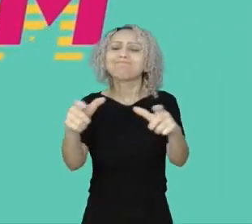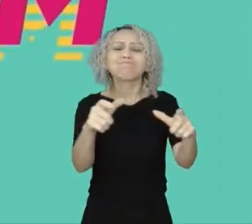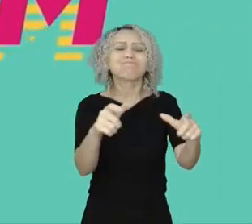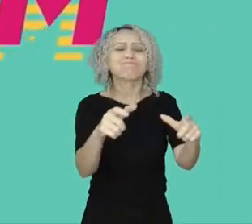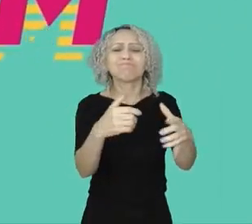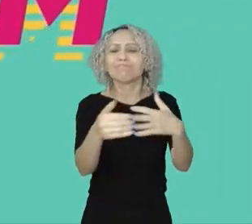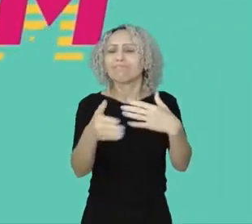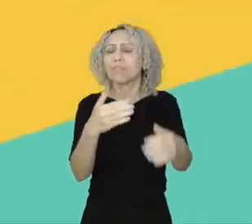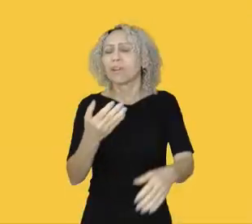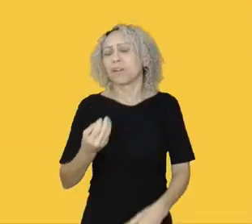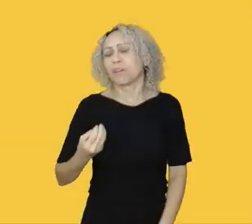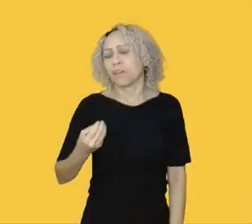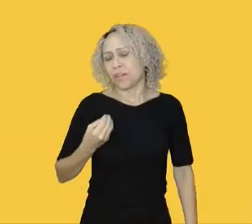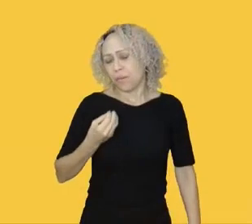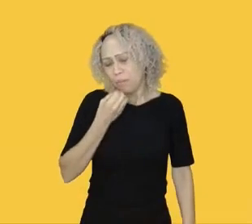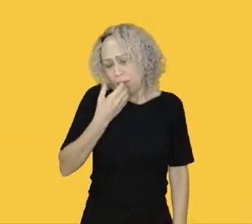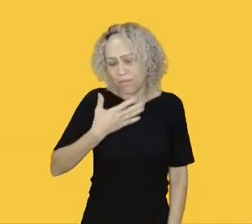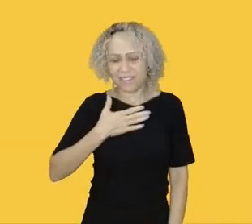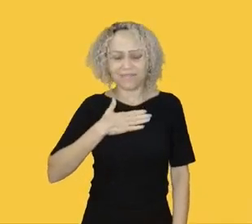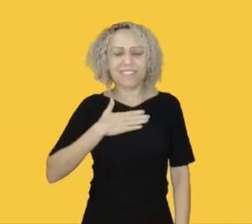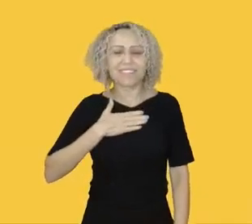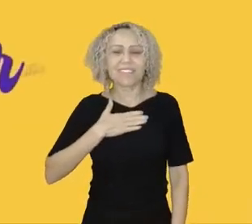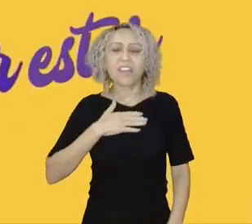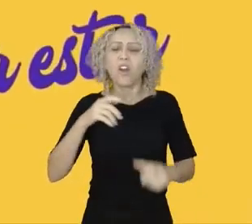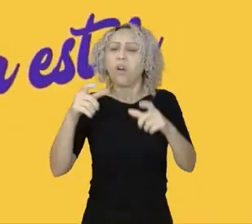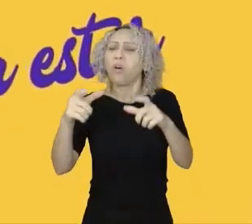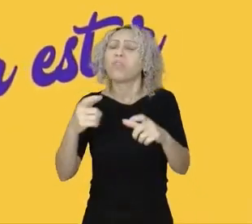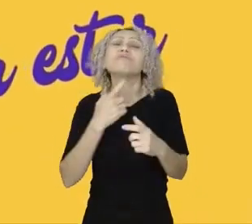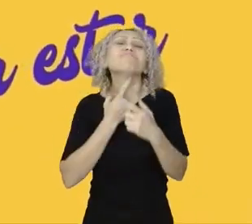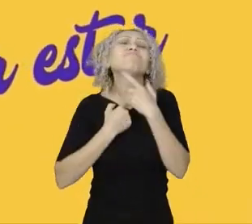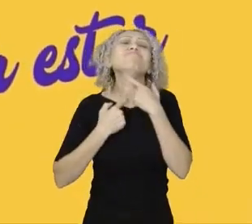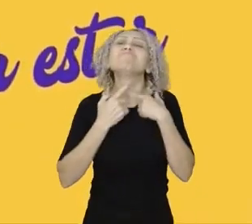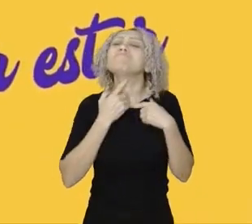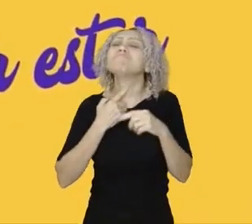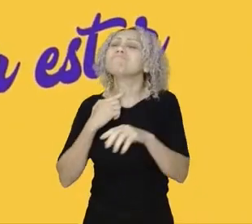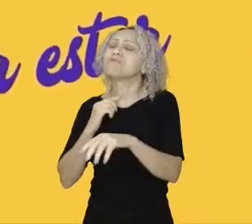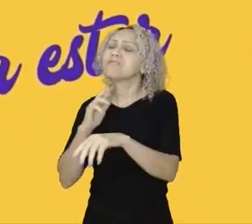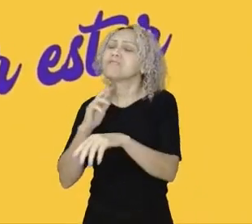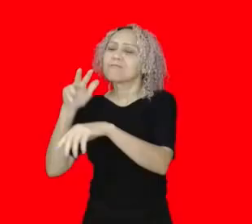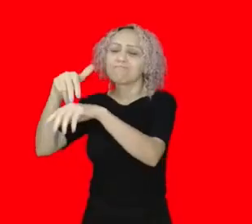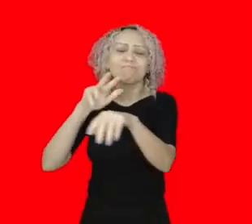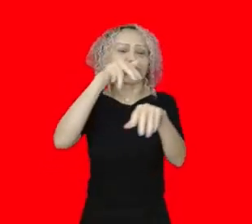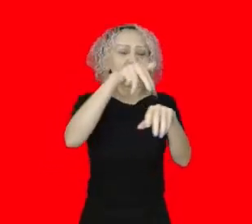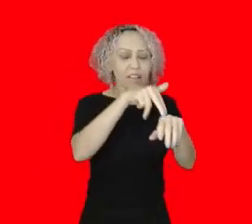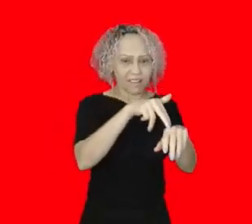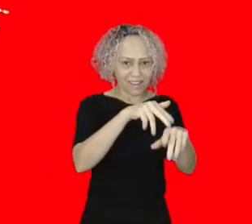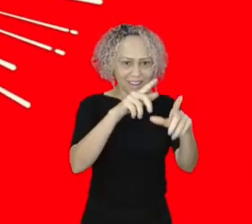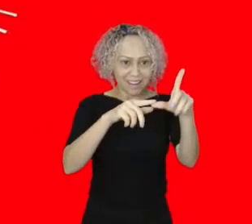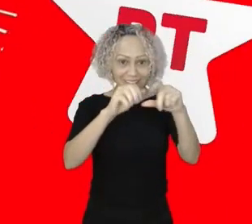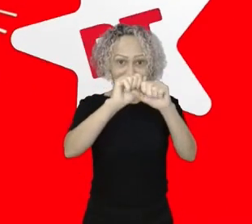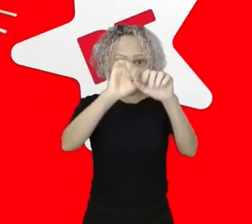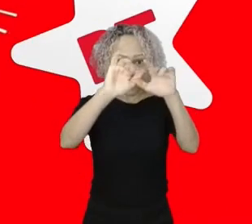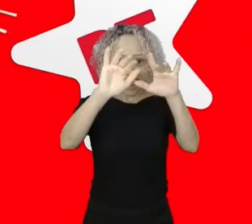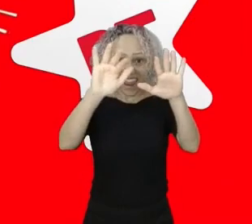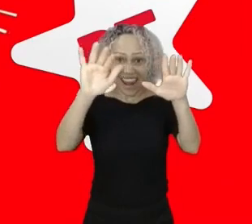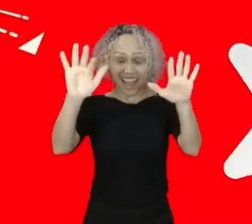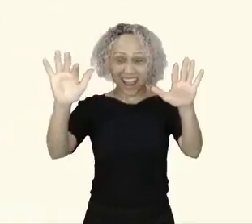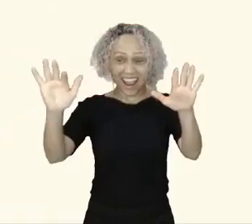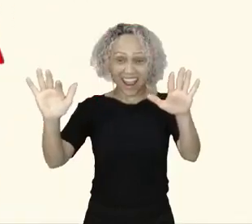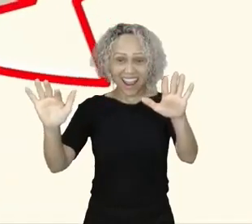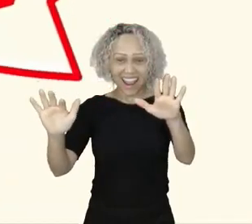que é bom pra mim é onde eu quiser estar. A estrela ainda